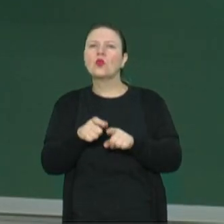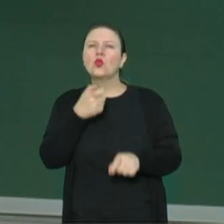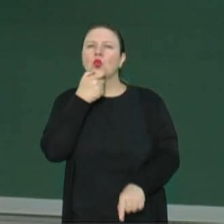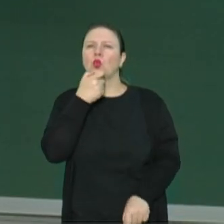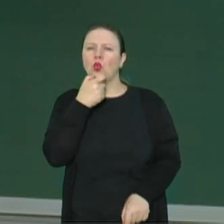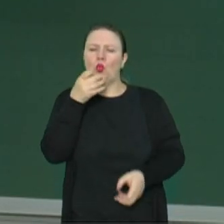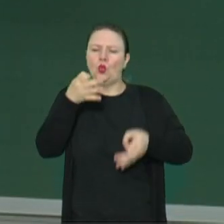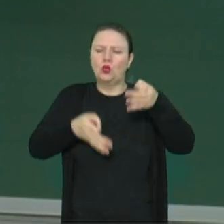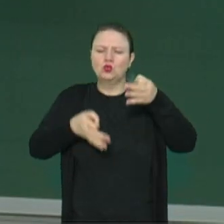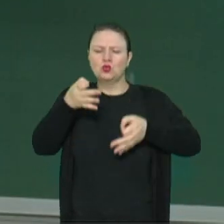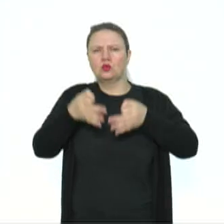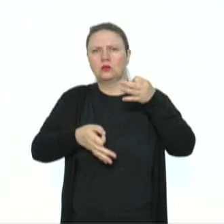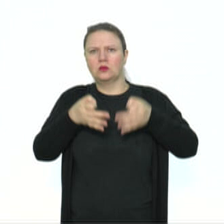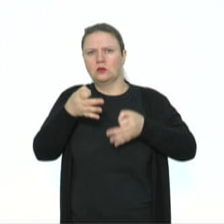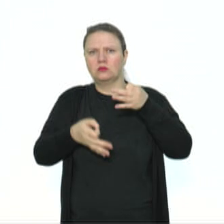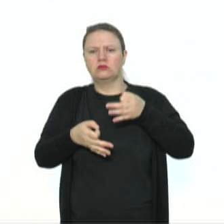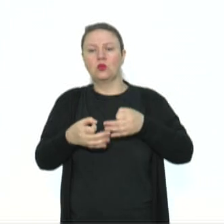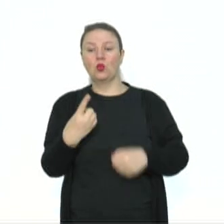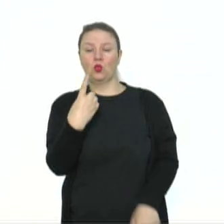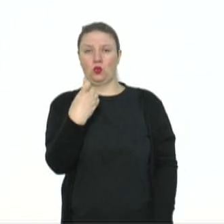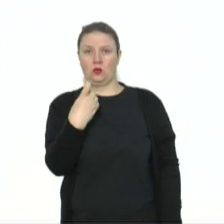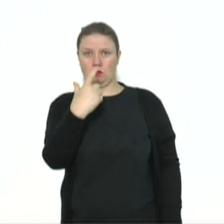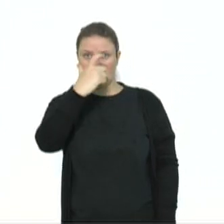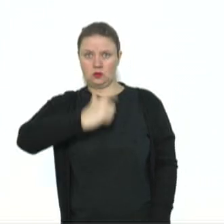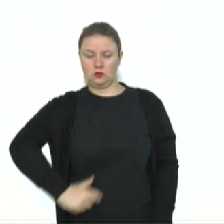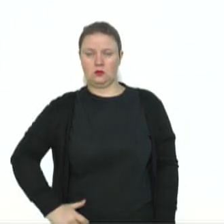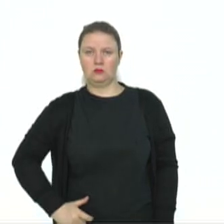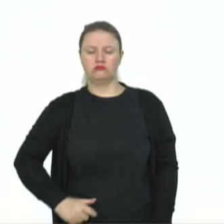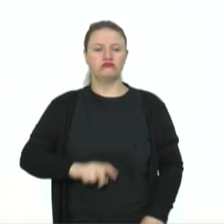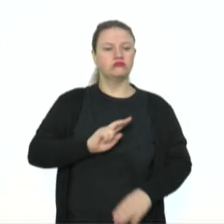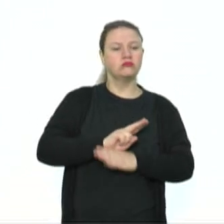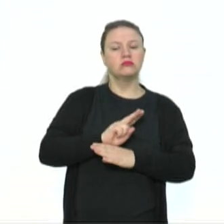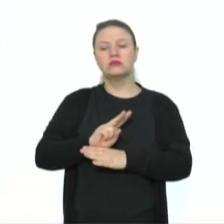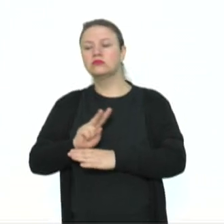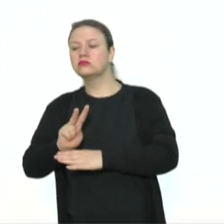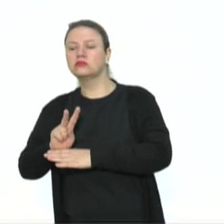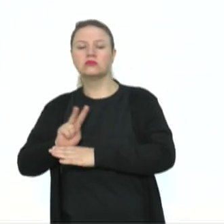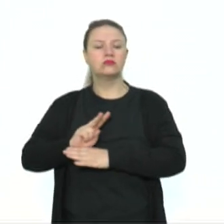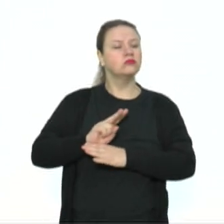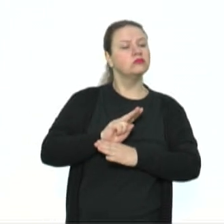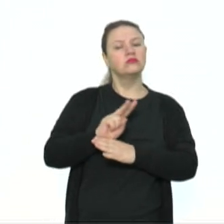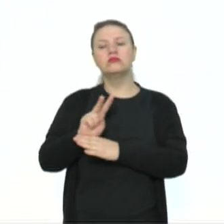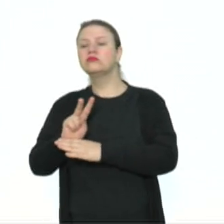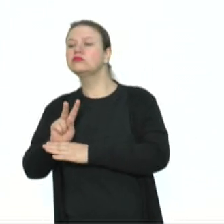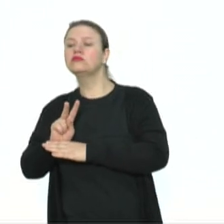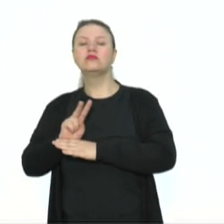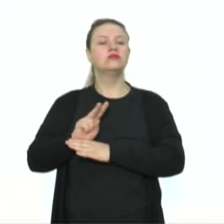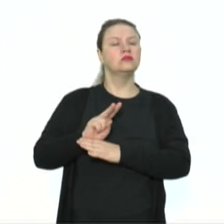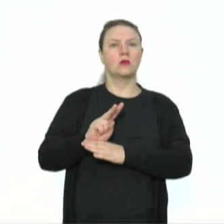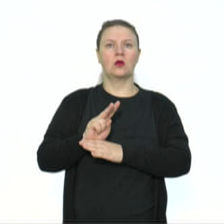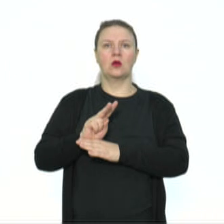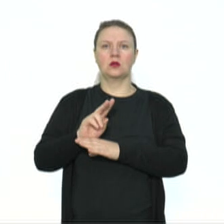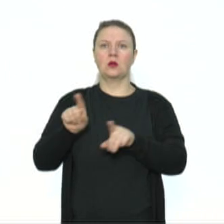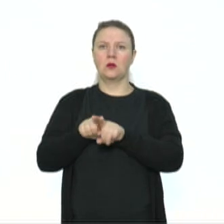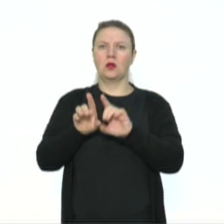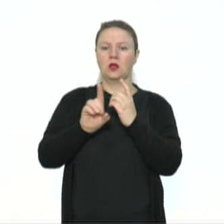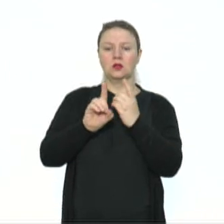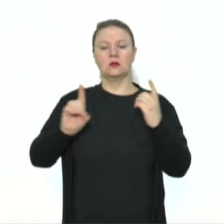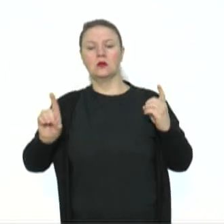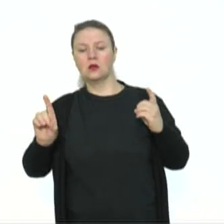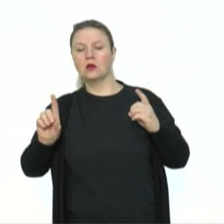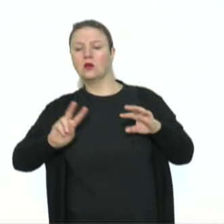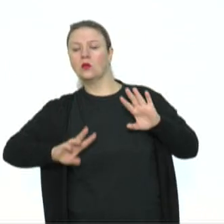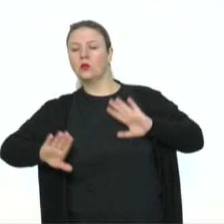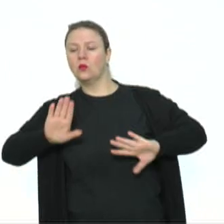então, também é feita por um único juiz, que fica dentro do tatame, né? Acompanha os lutadores a uma distância segura, vai mediar a luta